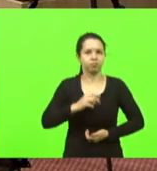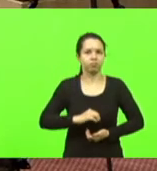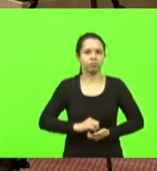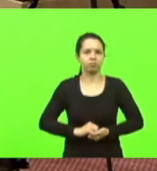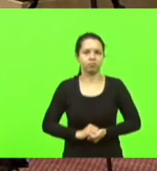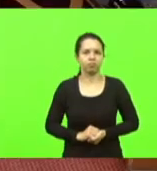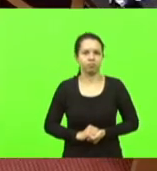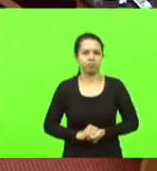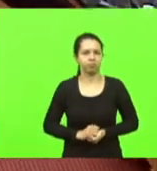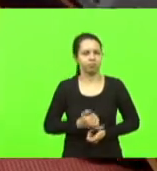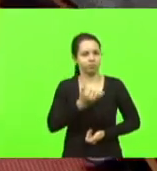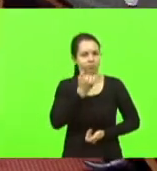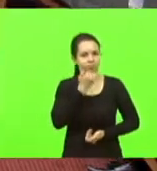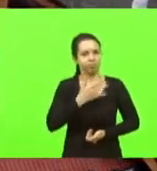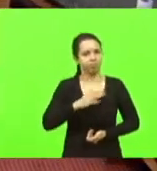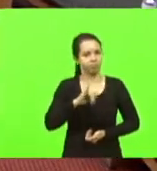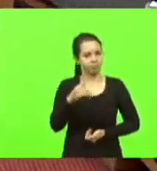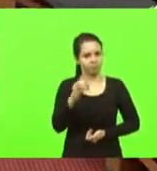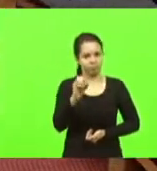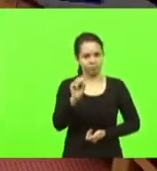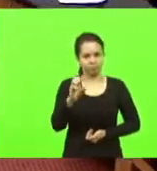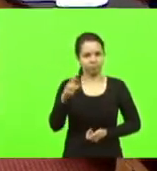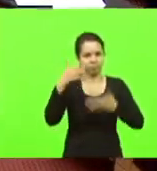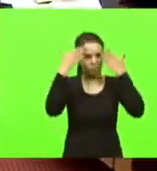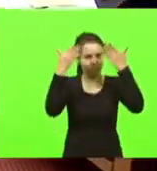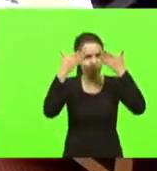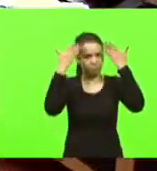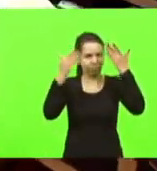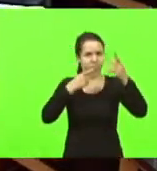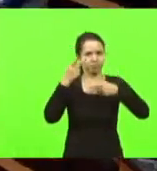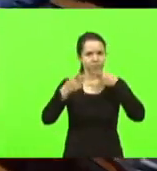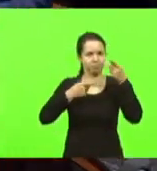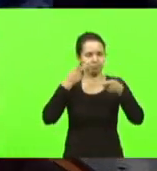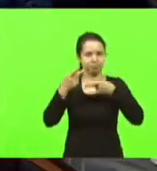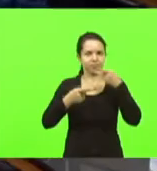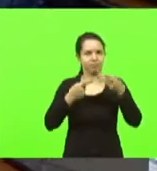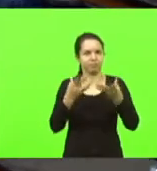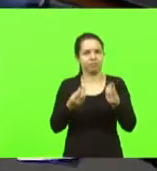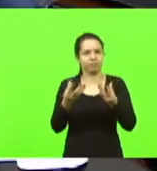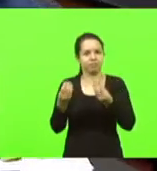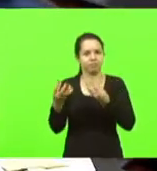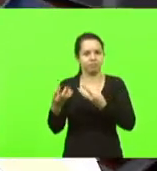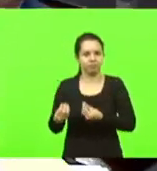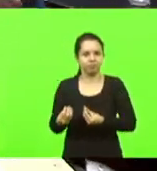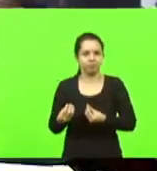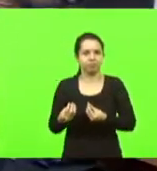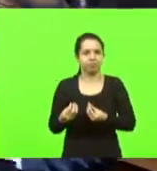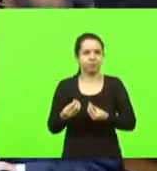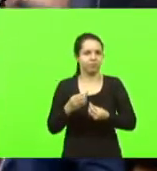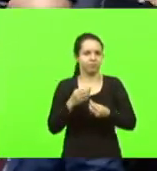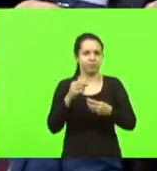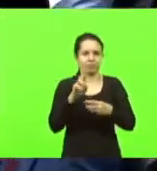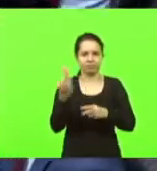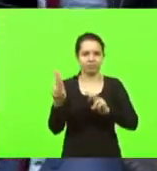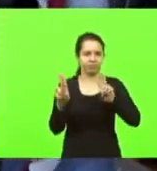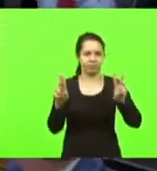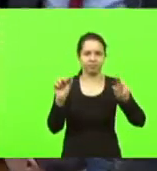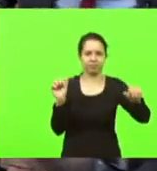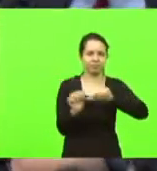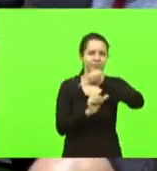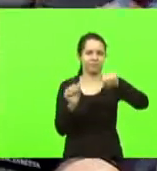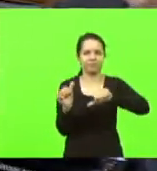José José Milton Scheffer tá falando tanto aqui que misturou os nomes aqui